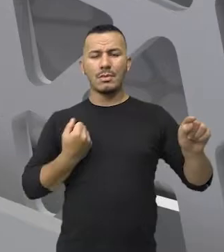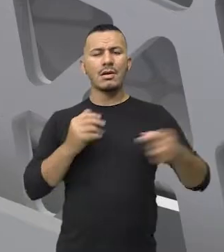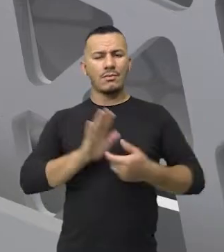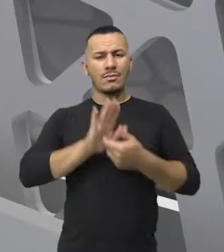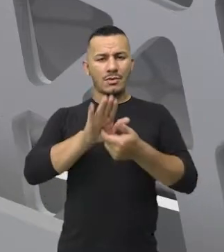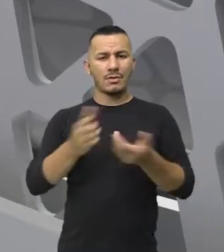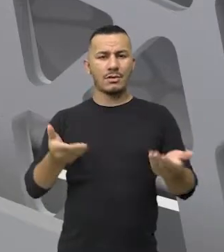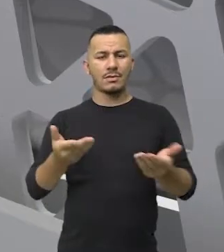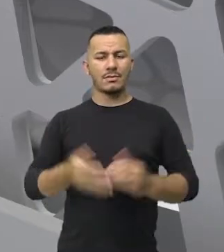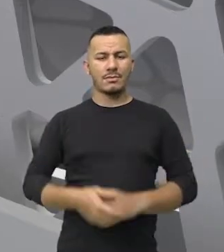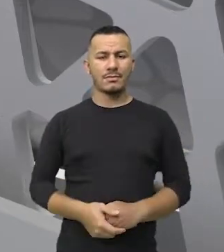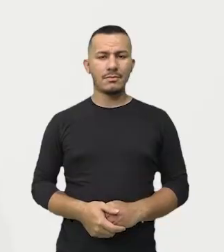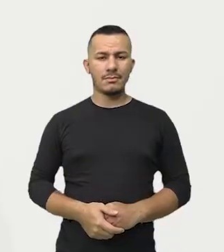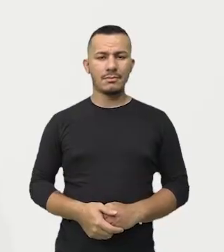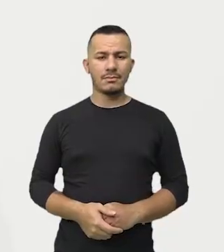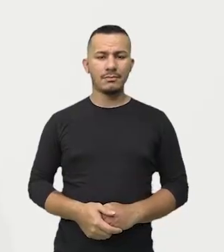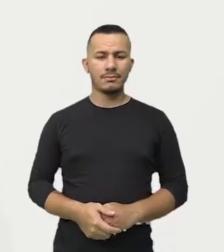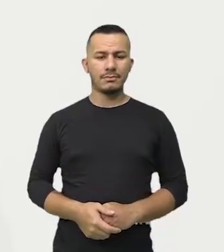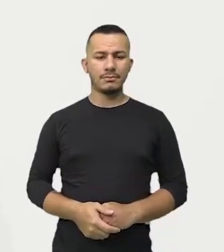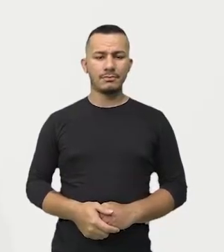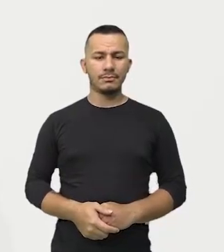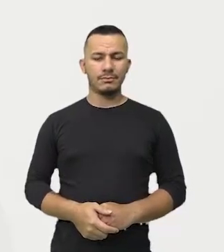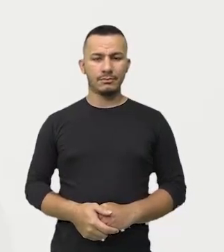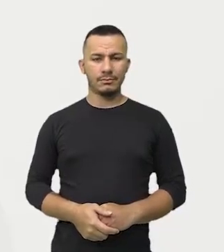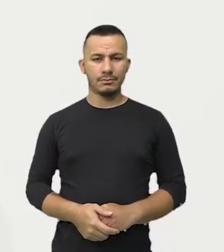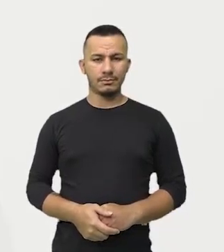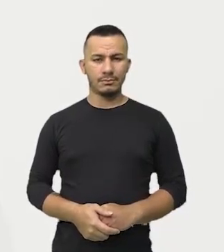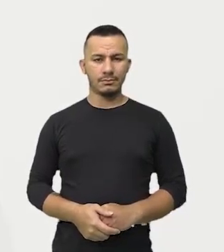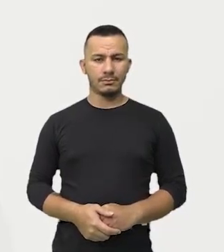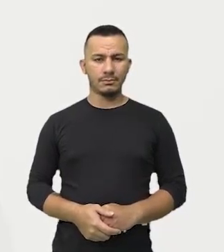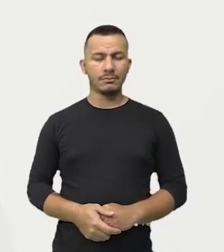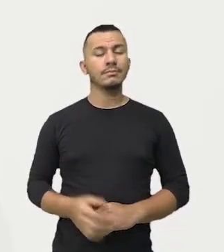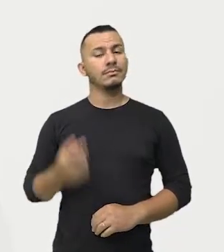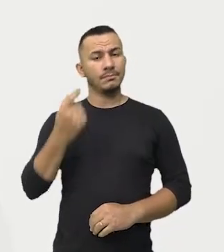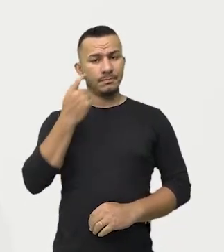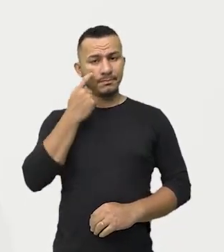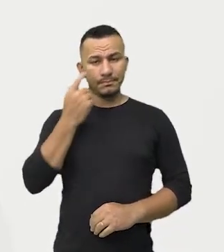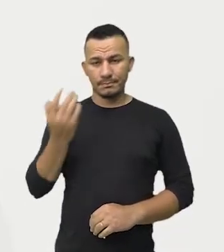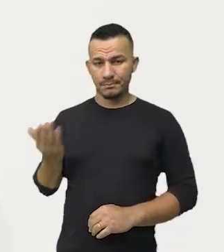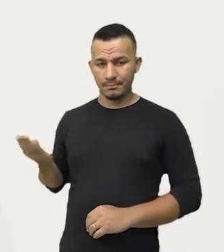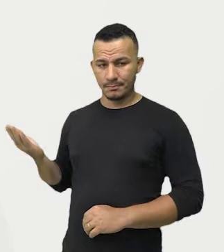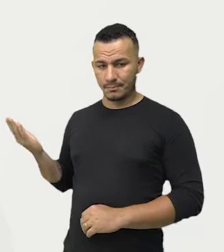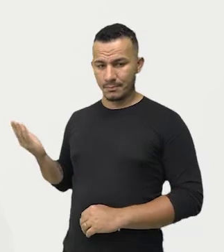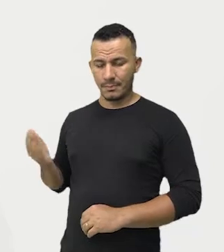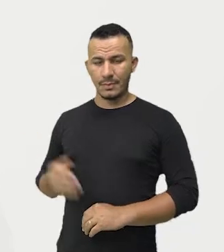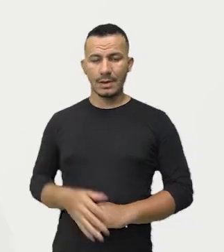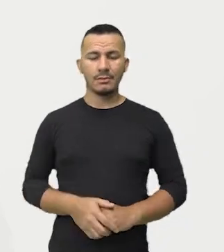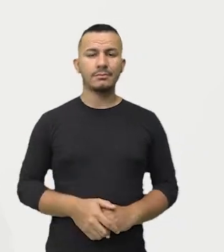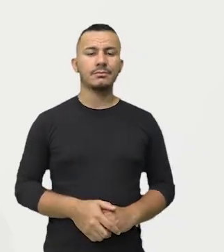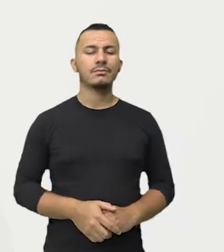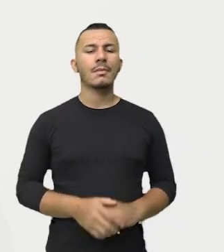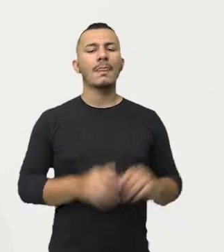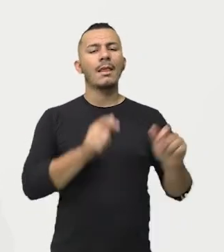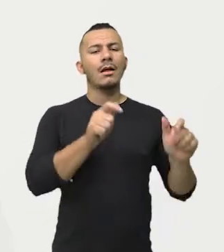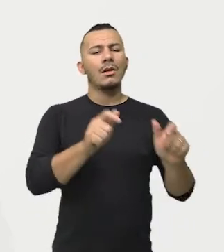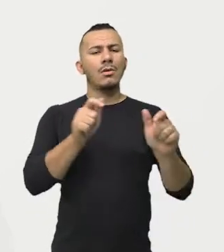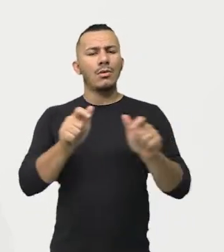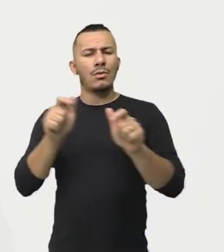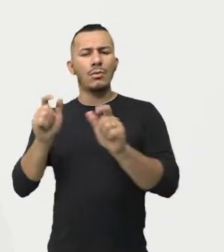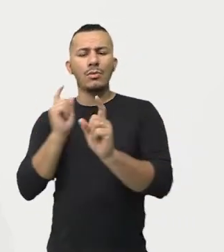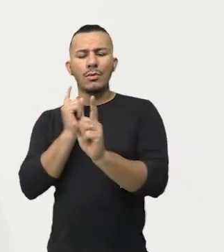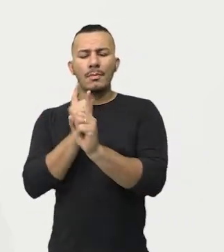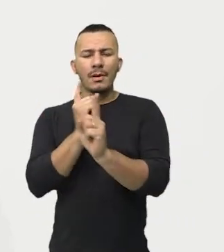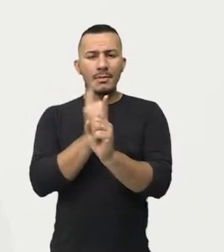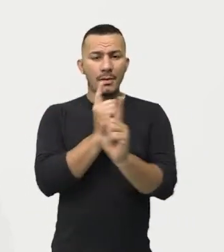duas maneiras, beleza? Então, vem comigo. Para a gente falar de localização de números na